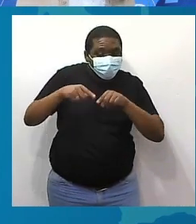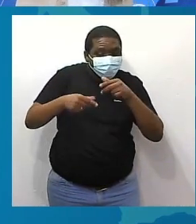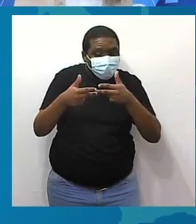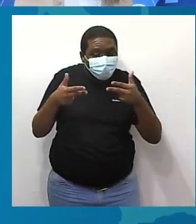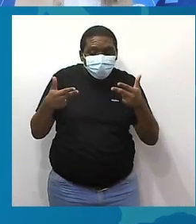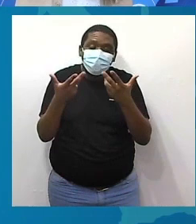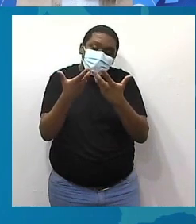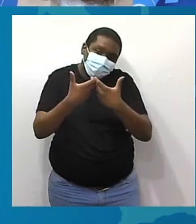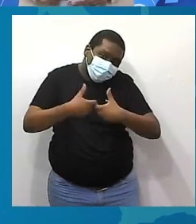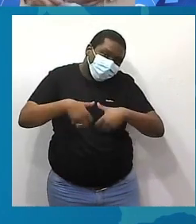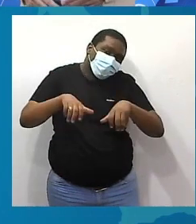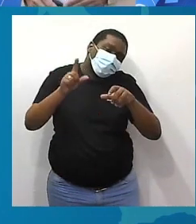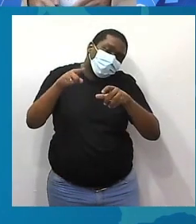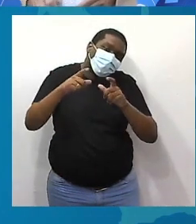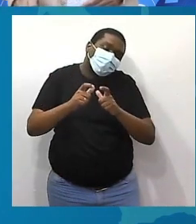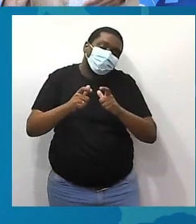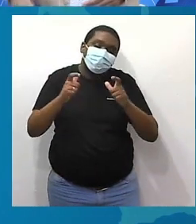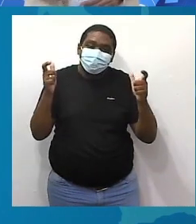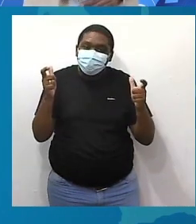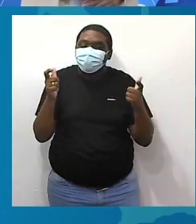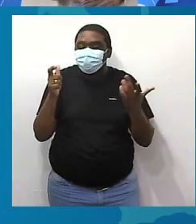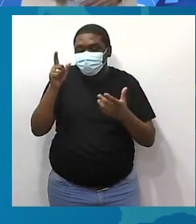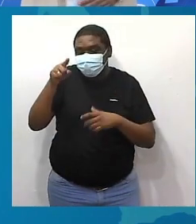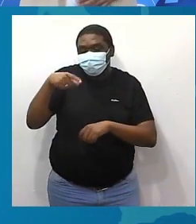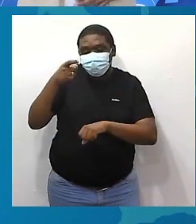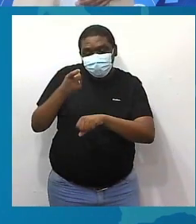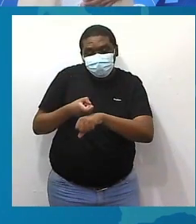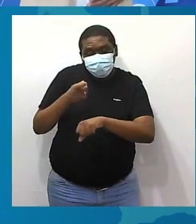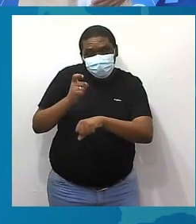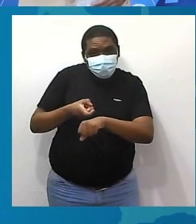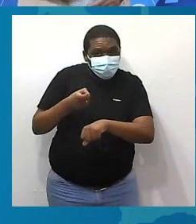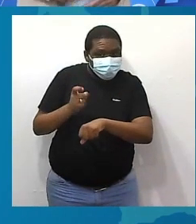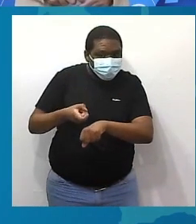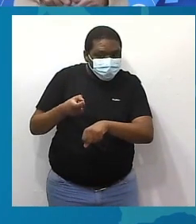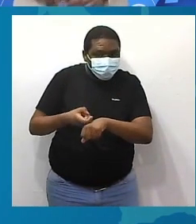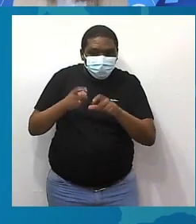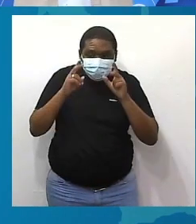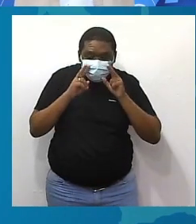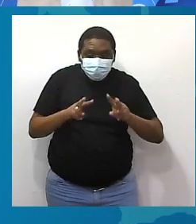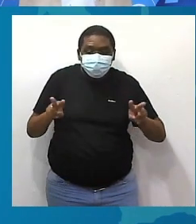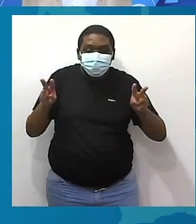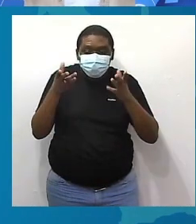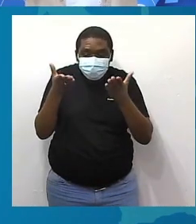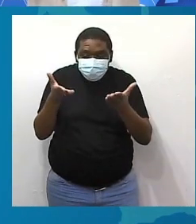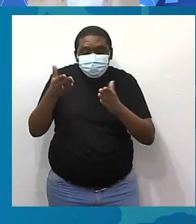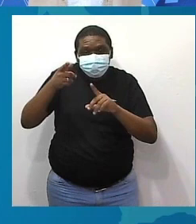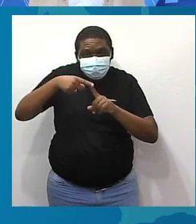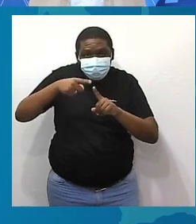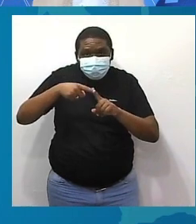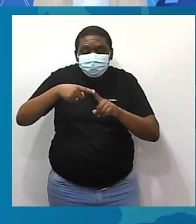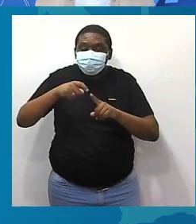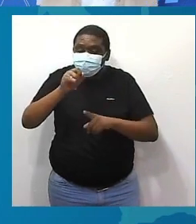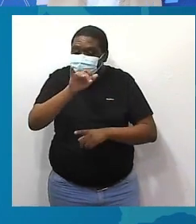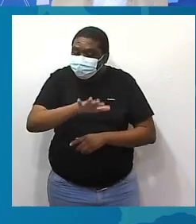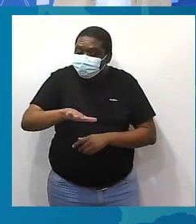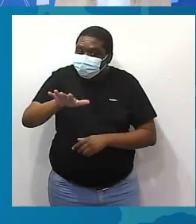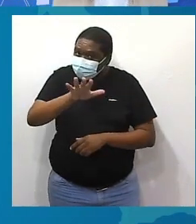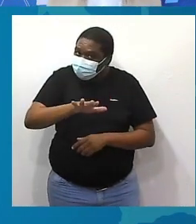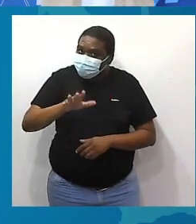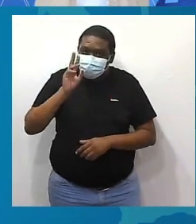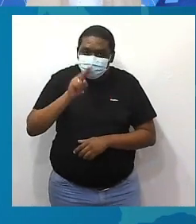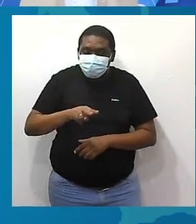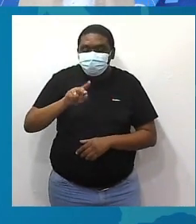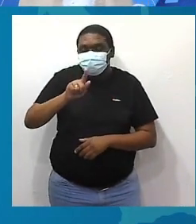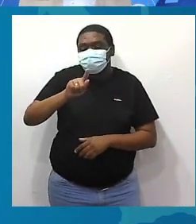grande maioria deles vai ser sólida. Aí a gente tem uma imagem de um granito, porque o granito ele vai ser